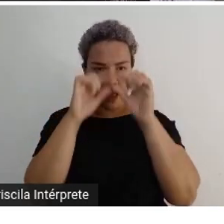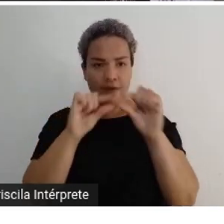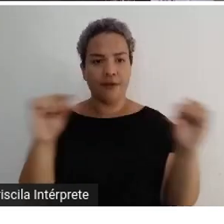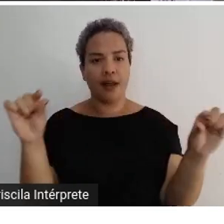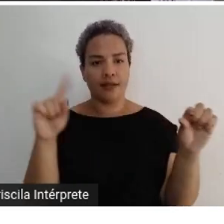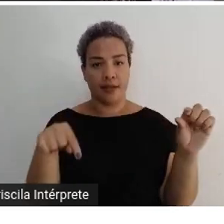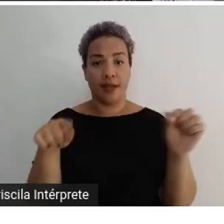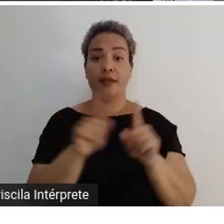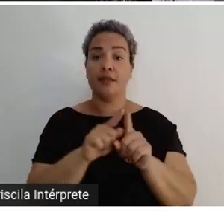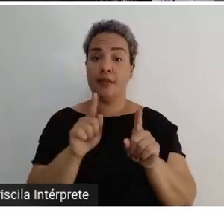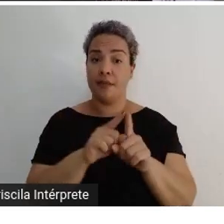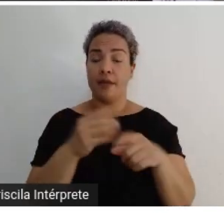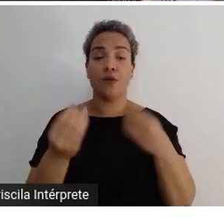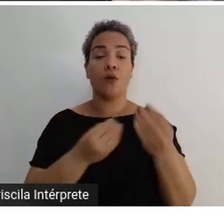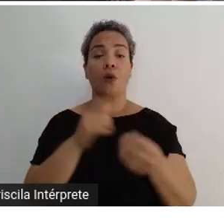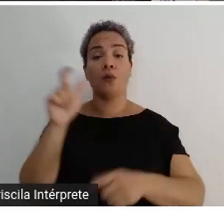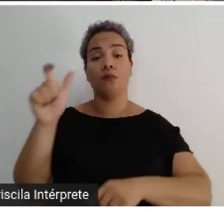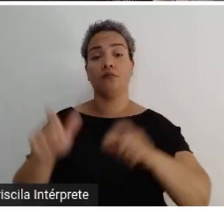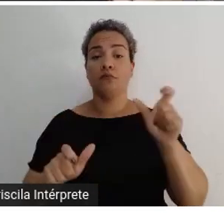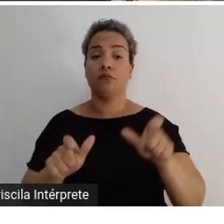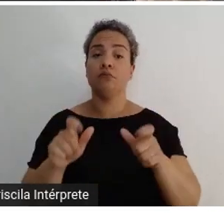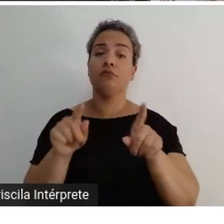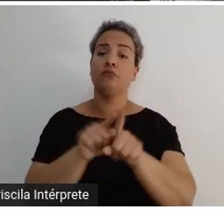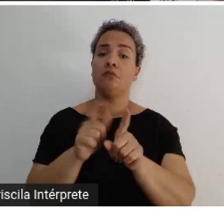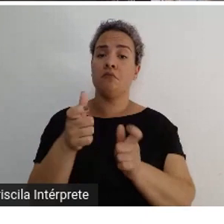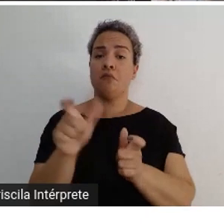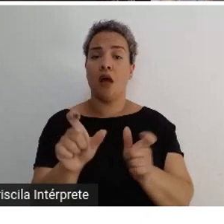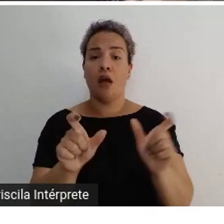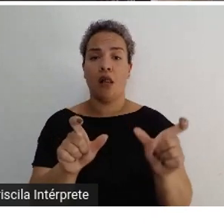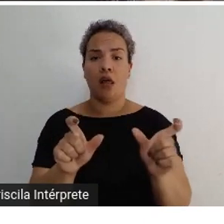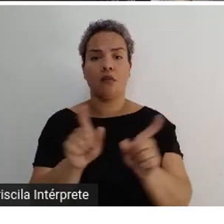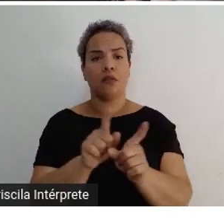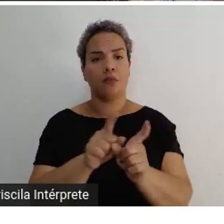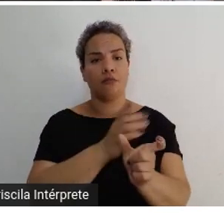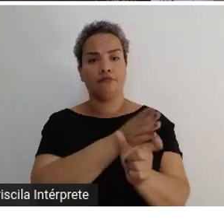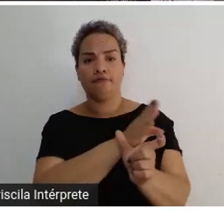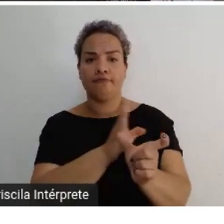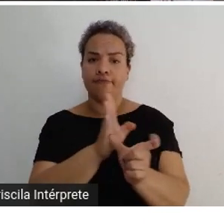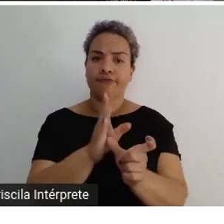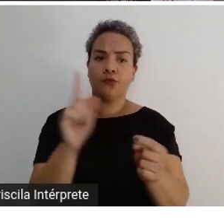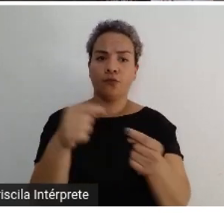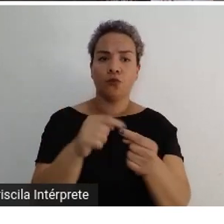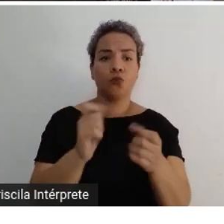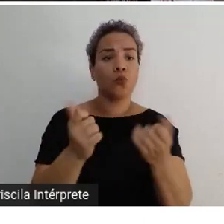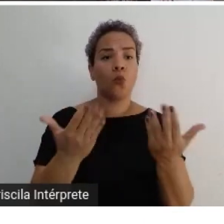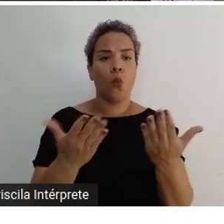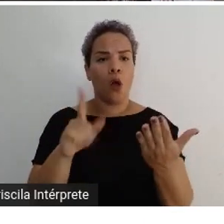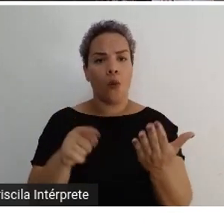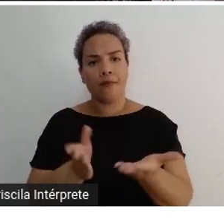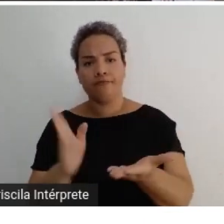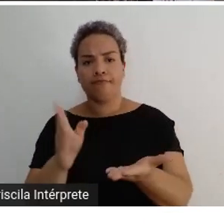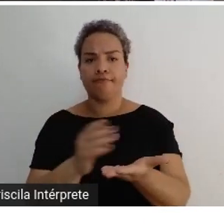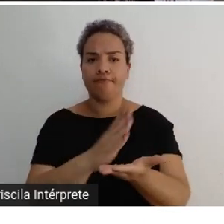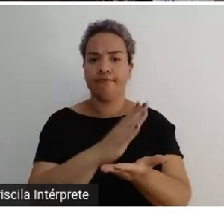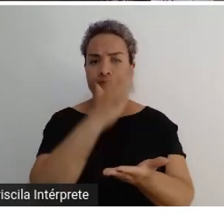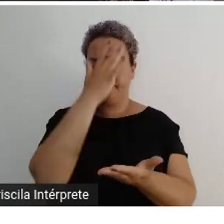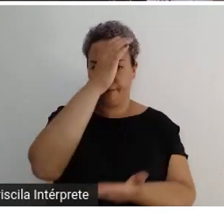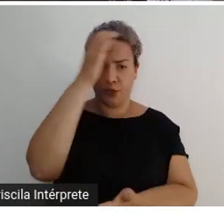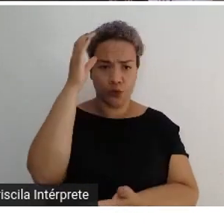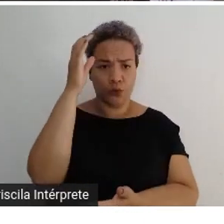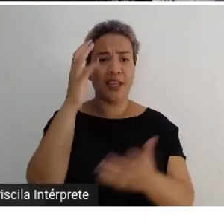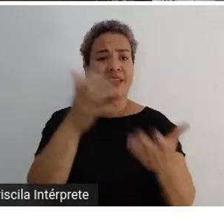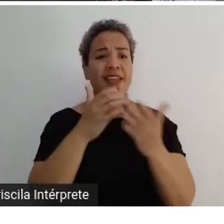que as entidades podem ser palavras que vão desambiguar, por exemplo, uma intenção onde o cliente solicita: eu quero a senha